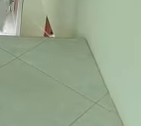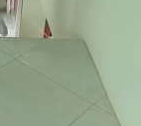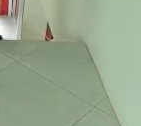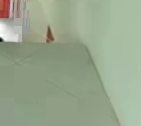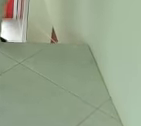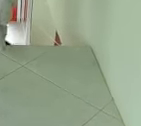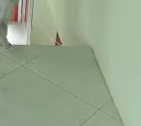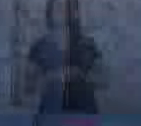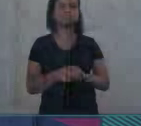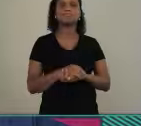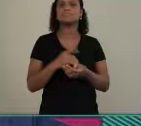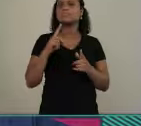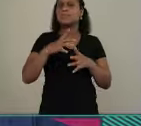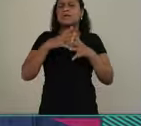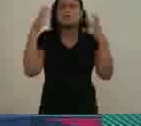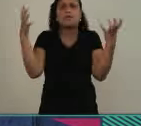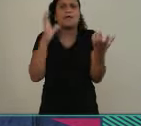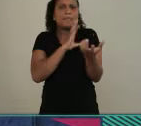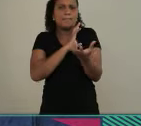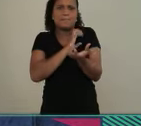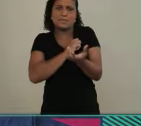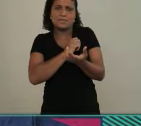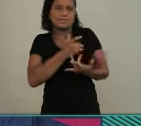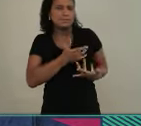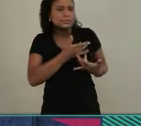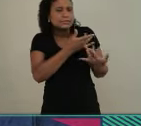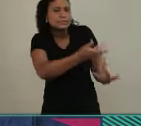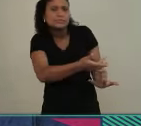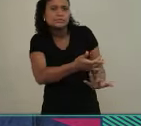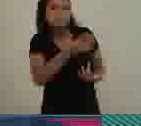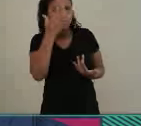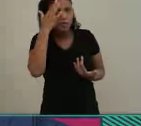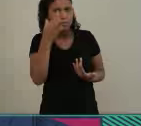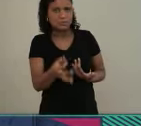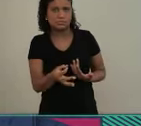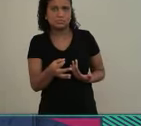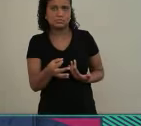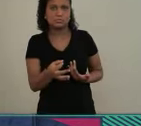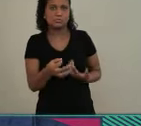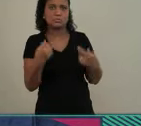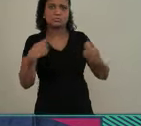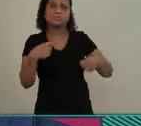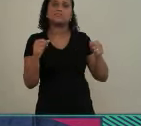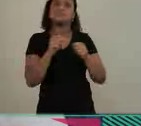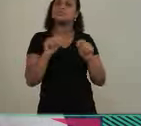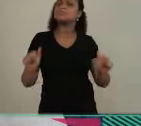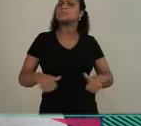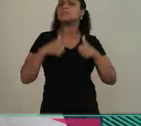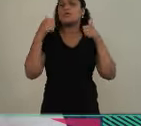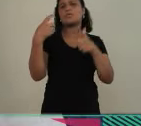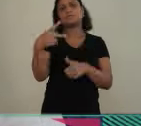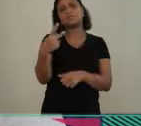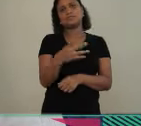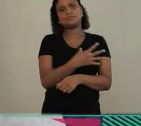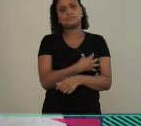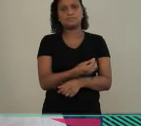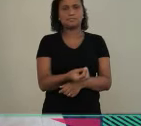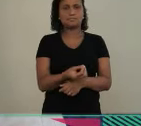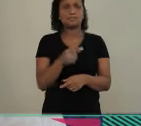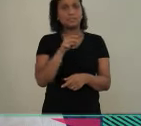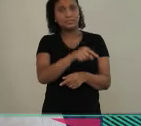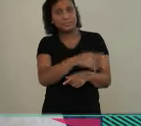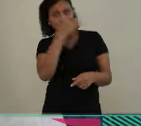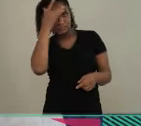escada, o andador. O impulso é amor, dedicação, compreensão. Tem que fazer